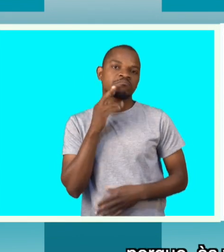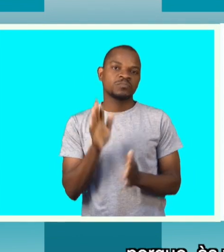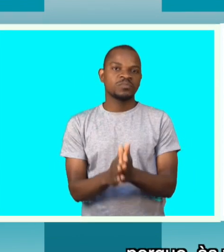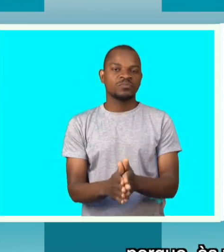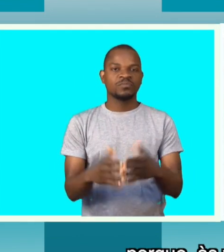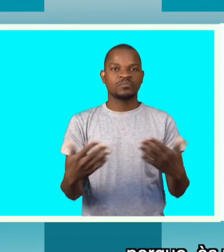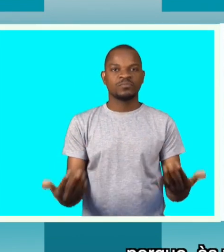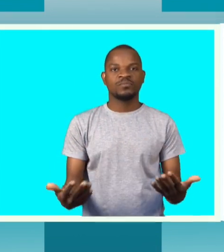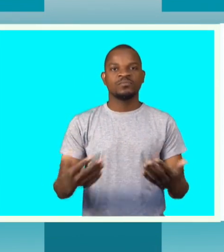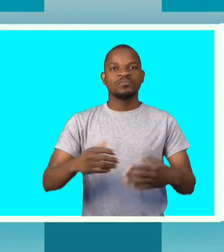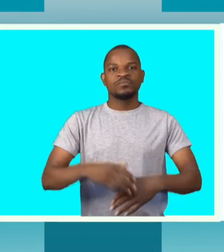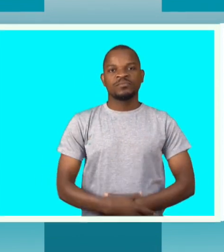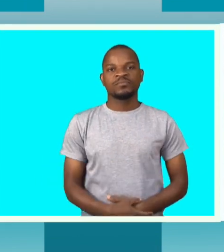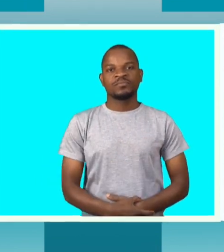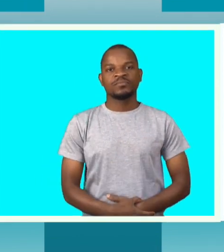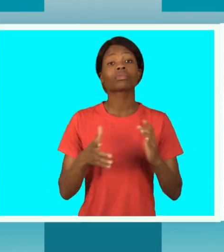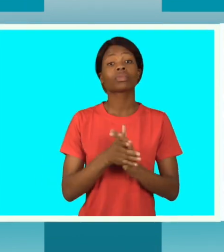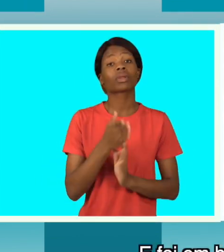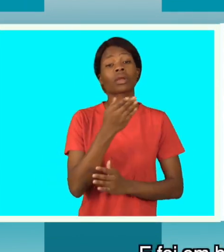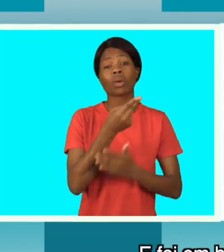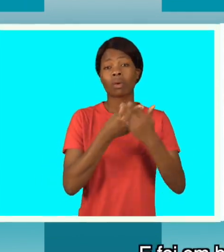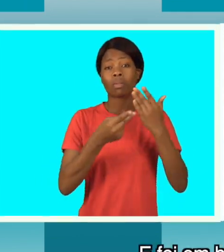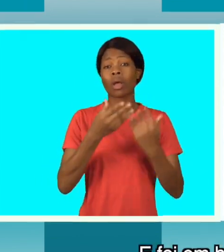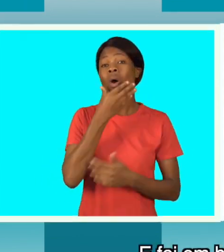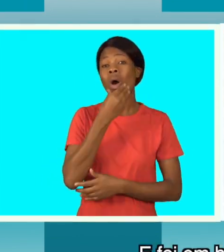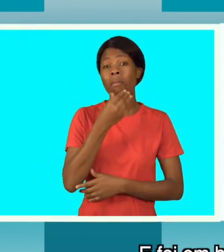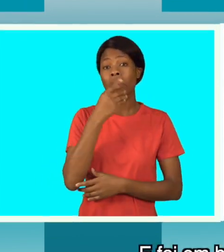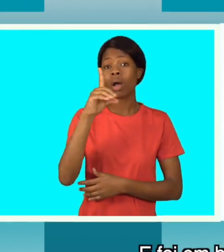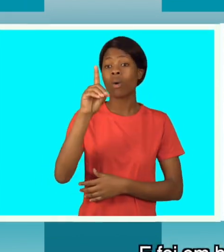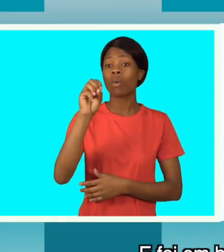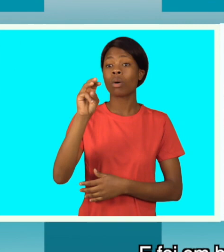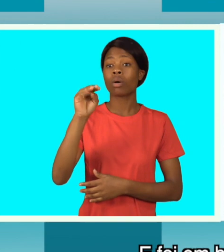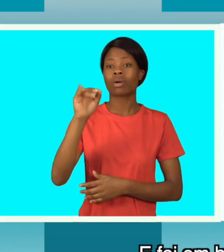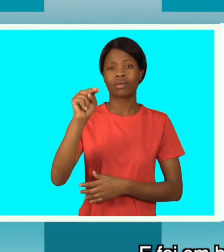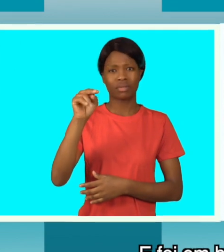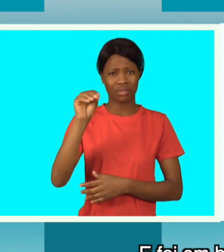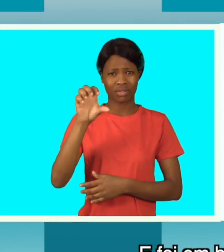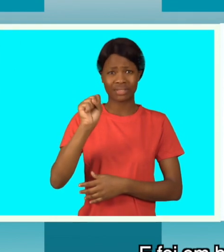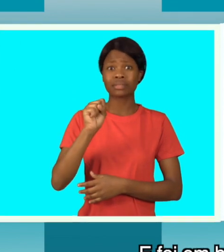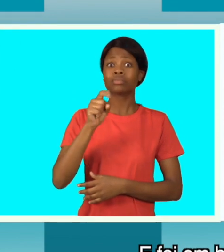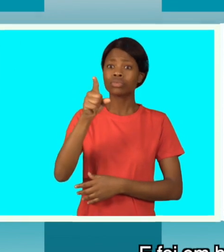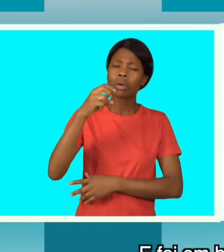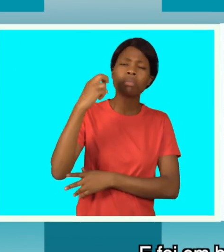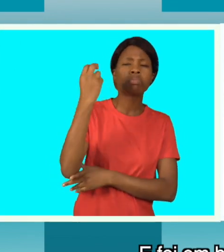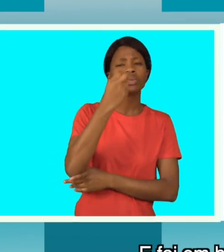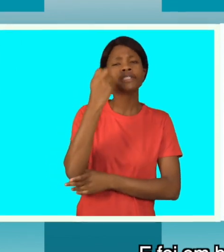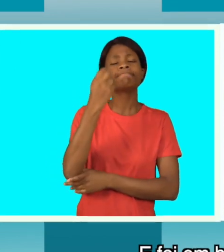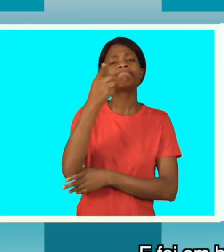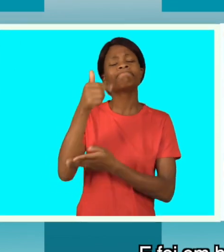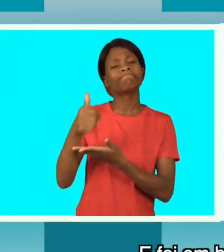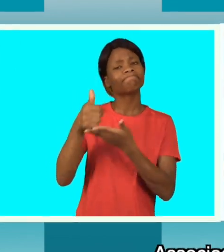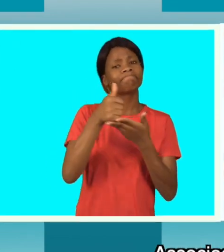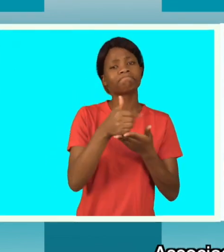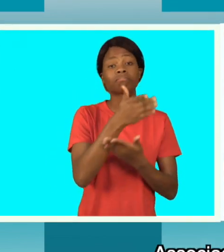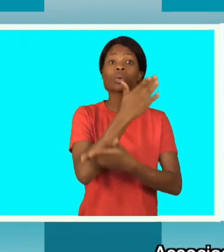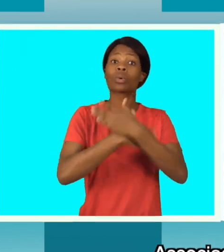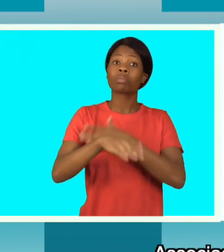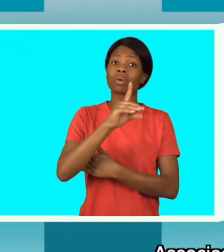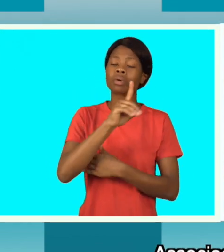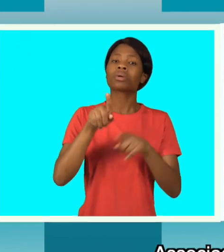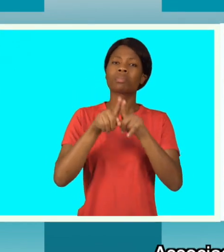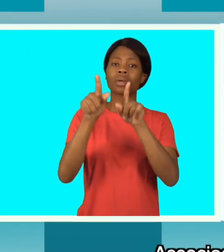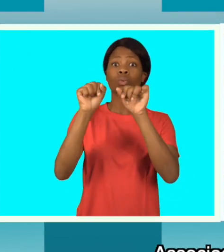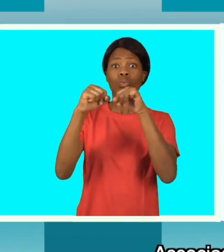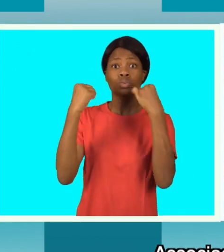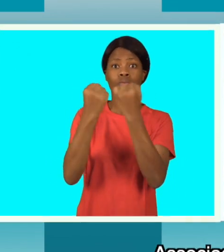não eu tenho e fui em busca de apoio domingos procurou amparo na adm associação